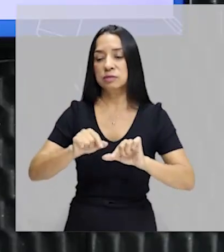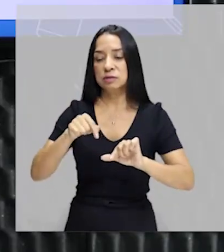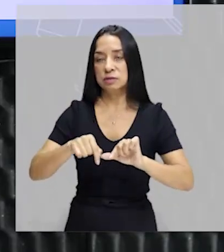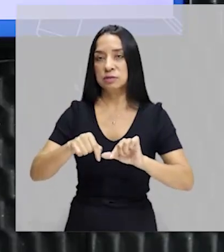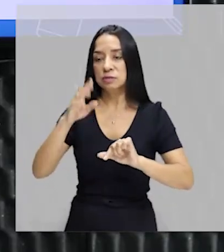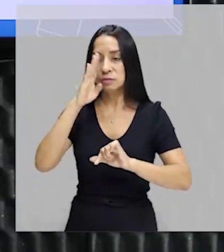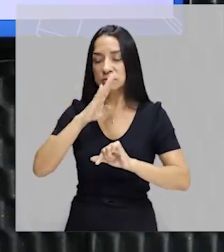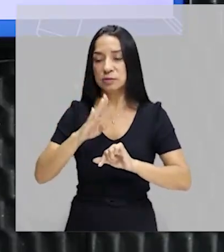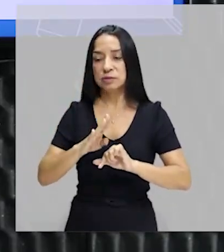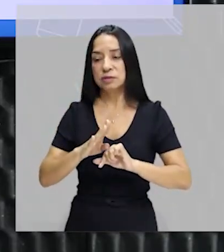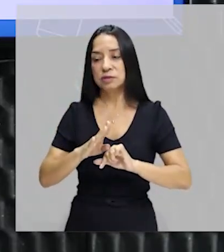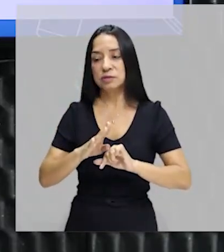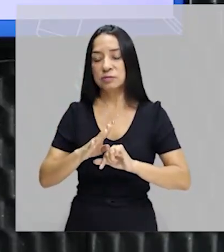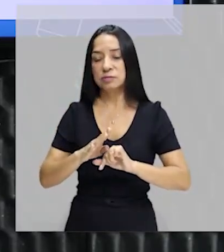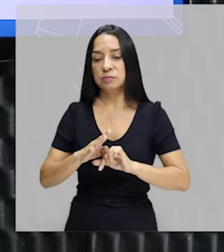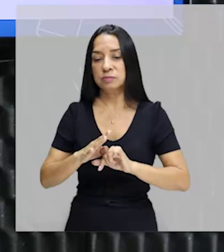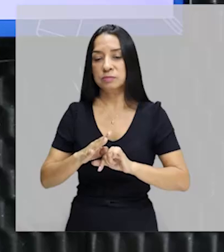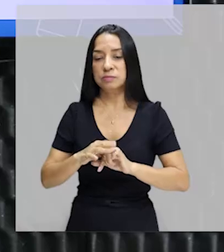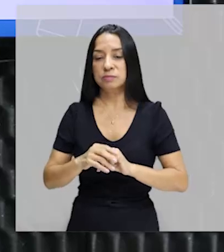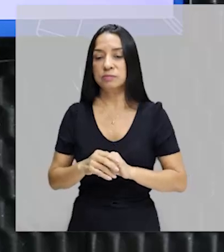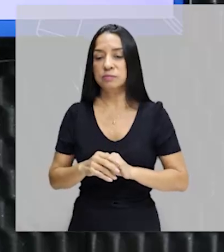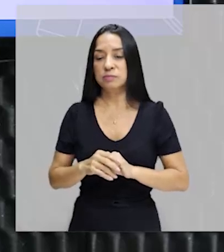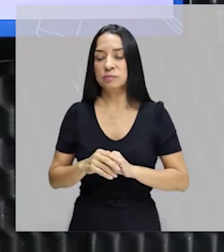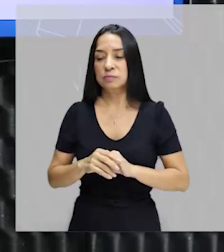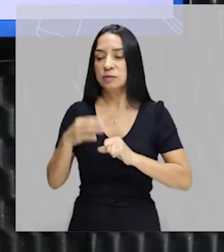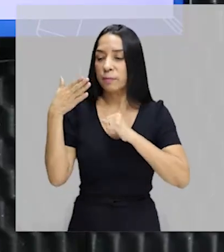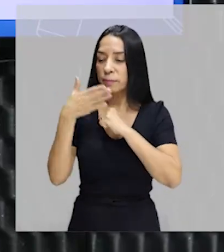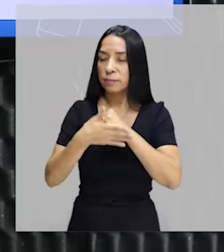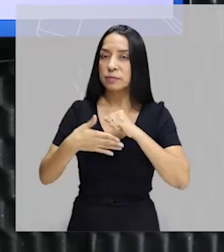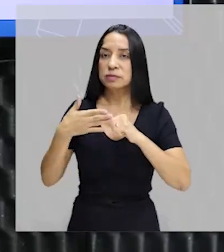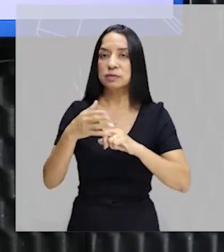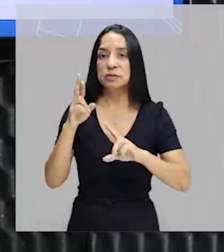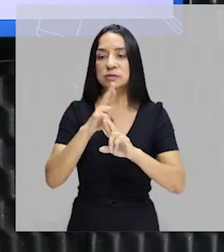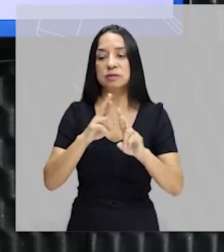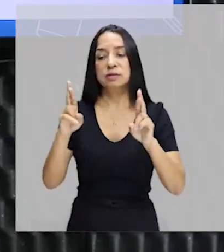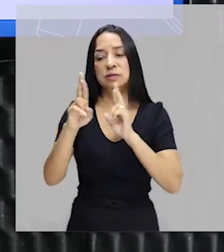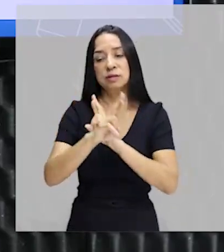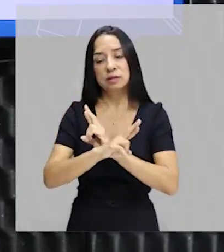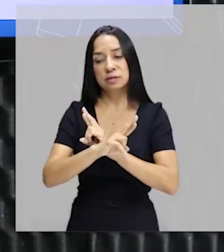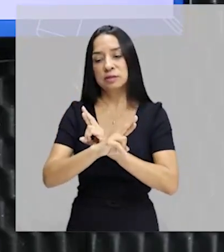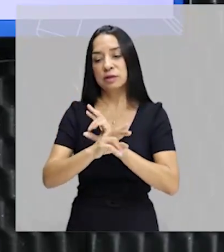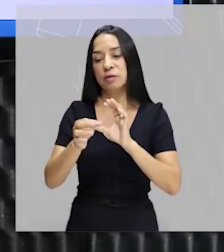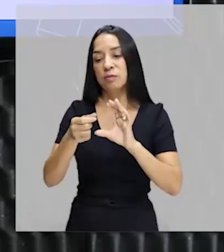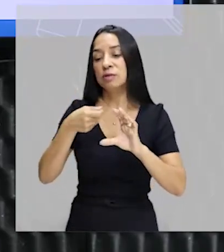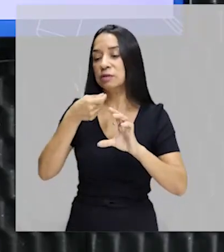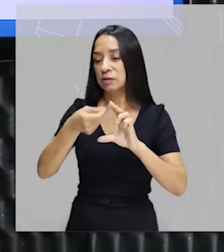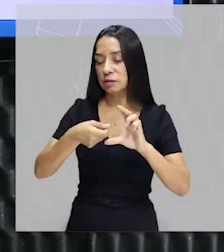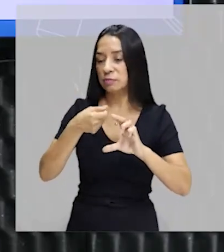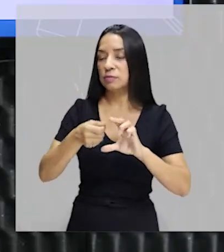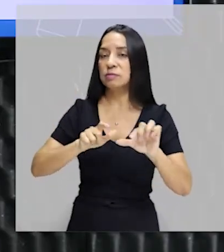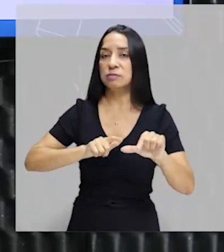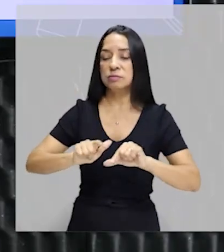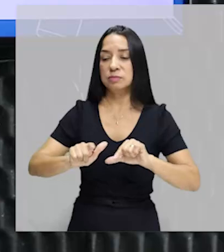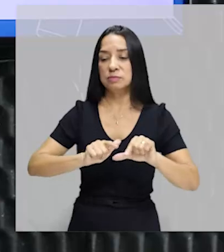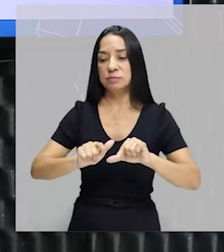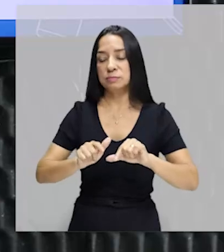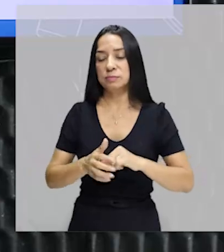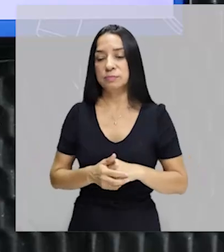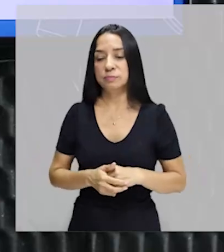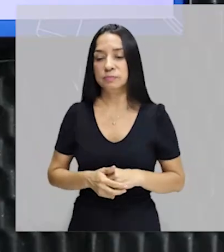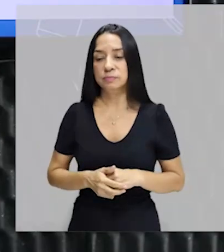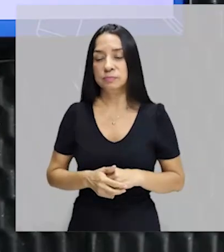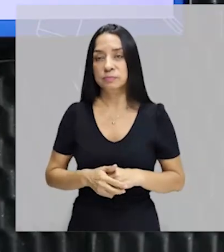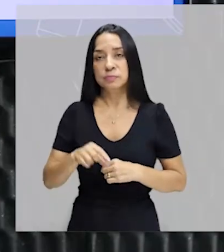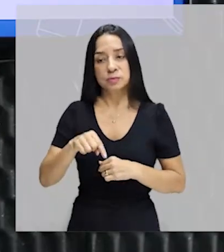Brasil, elas acabam sendo pautadas na relação entre grande capital e trabalhadores.